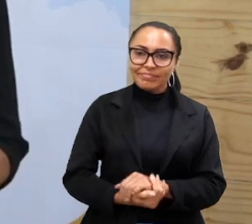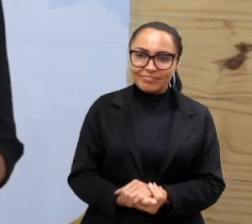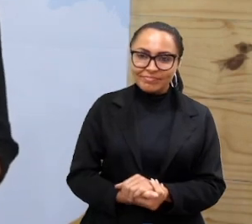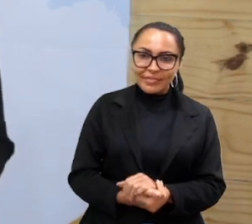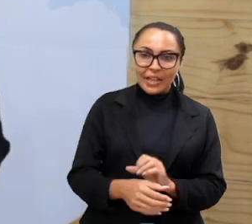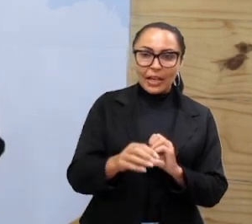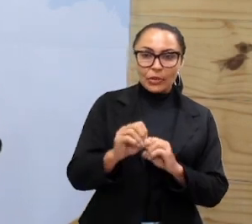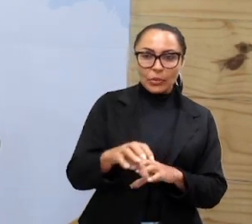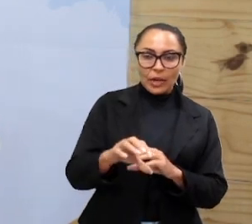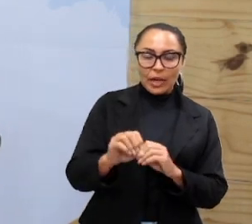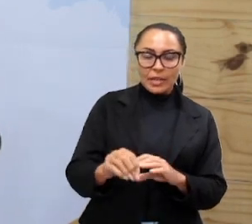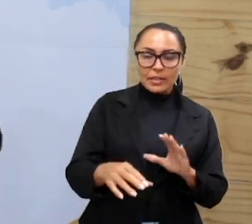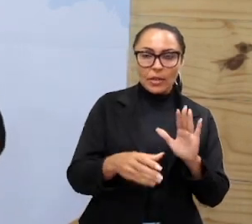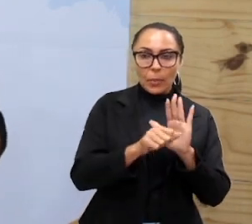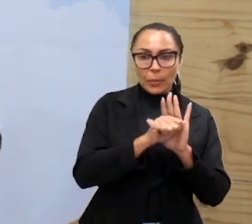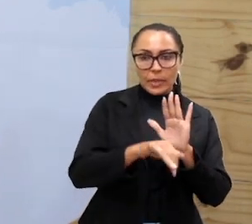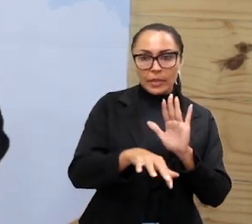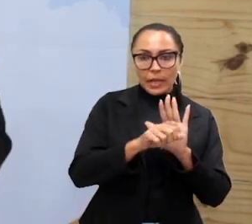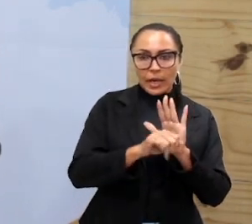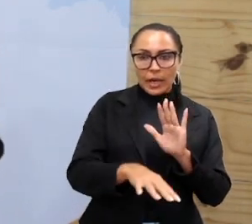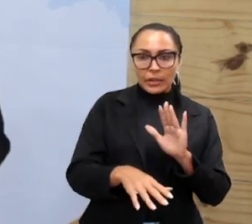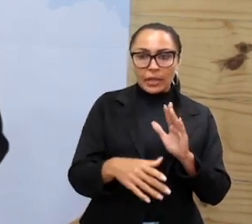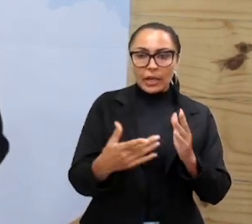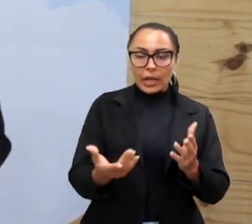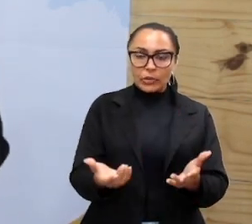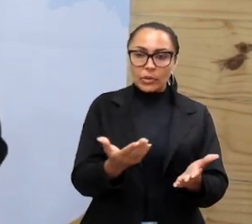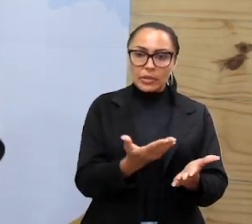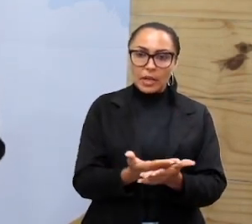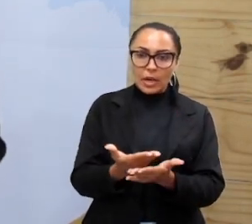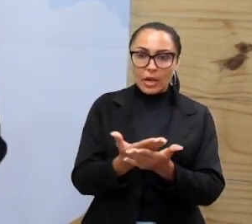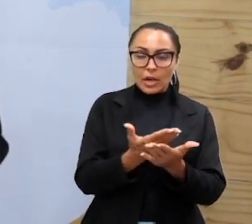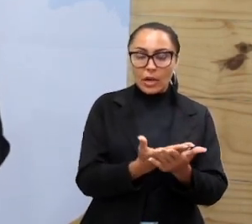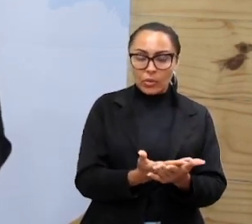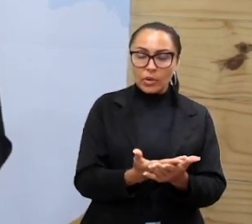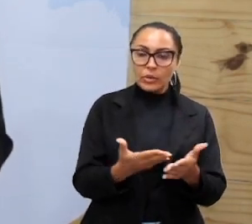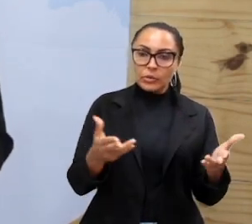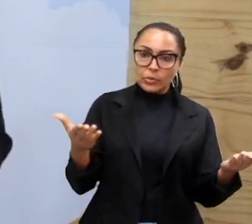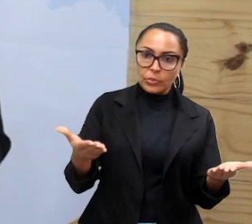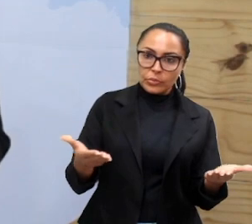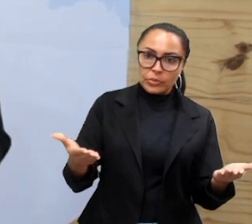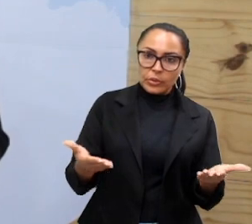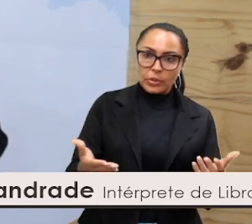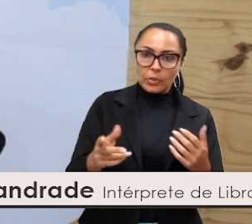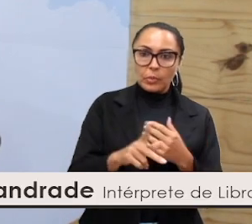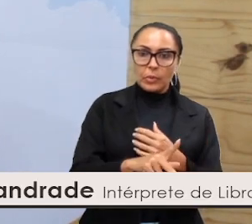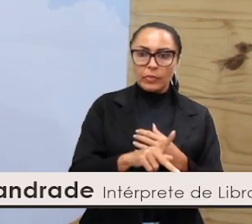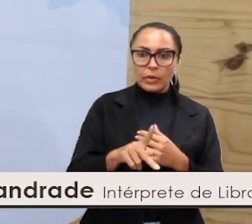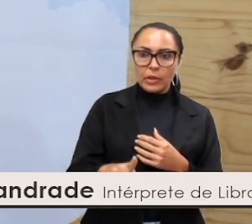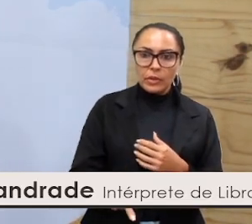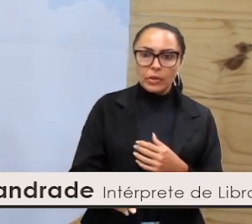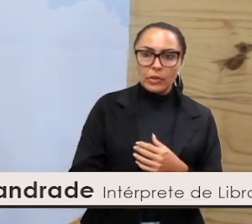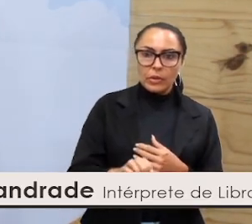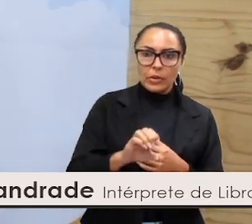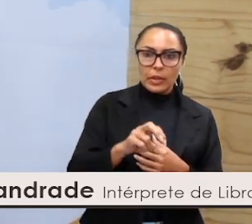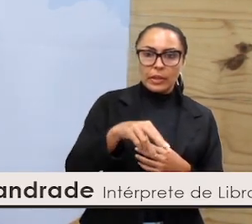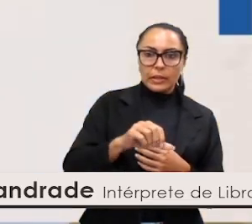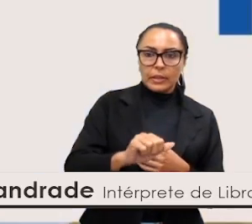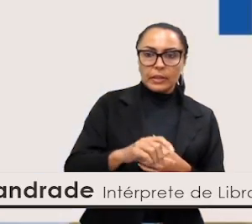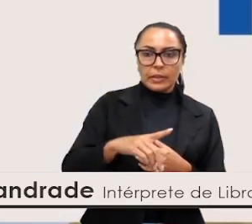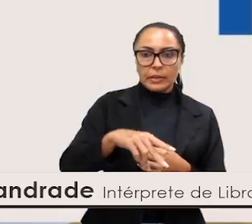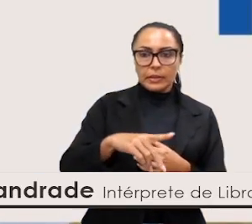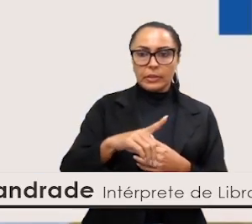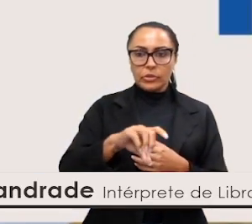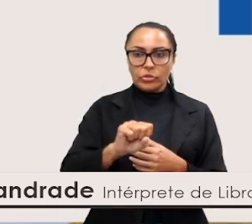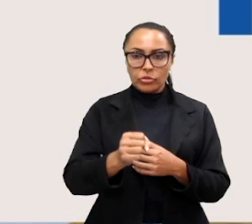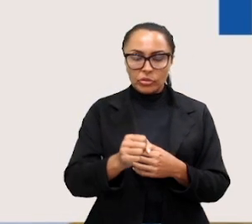Educação midiática é a nossa pauta de conversa de hoje. Eu sou o professor Hernandes Queiroz e